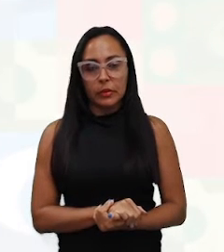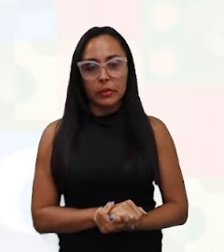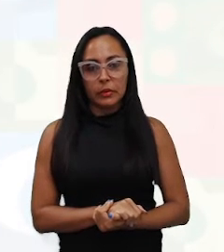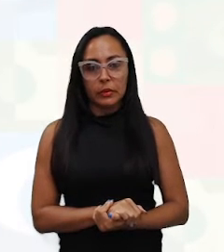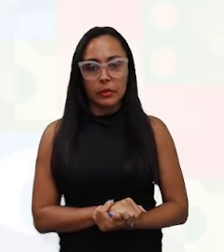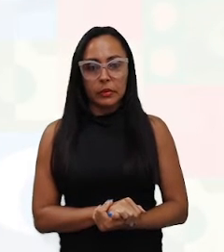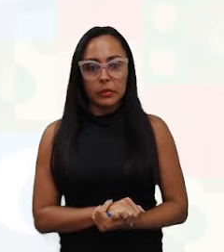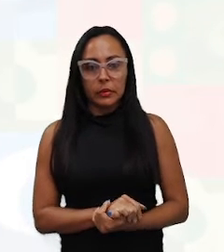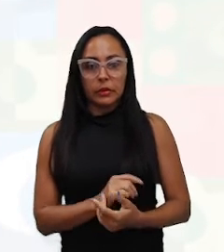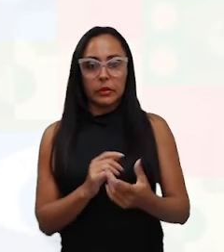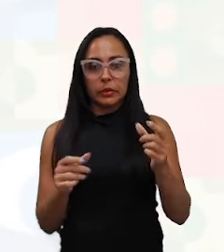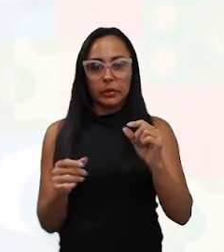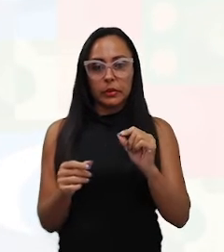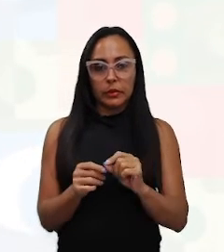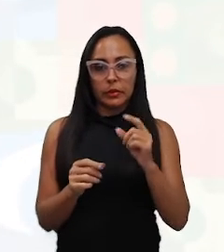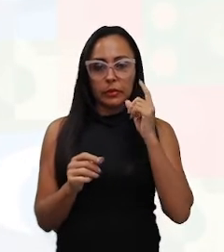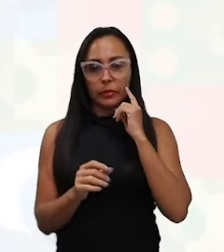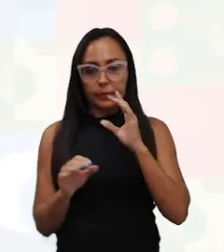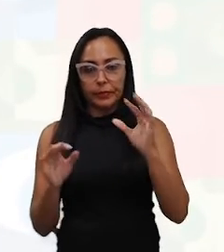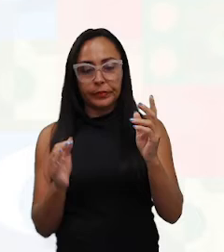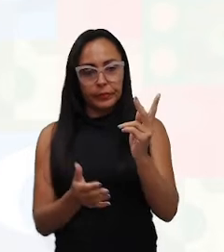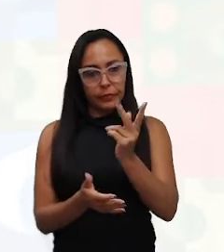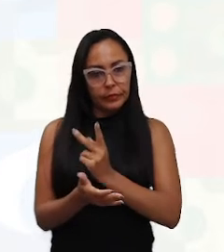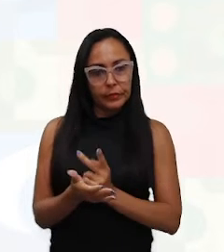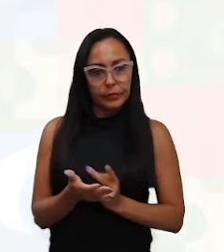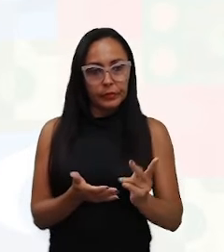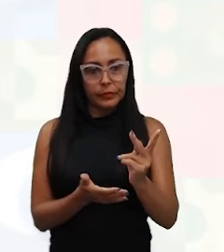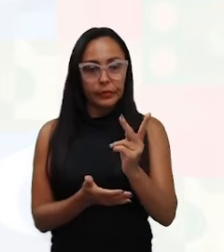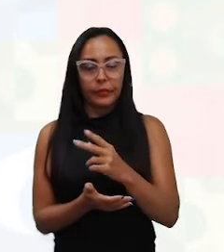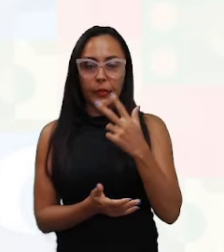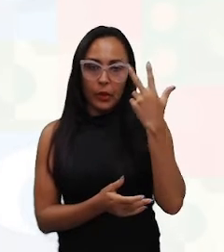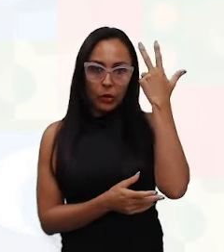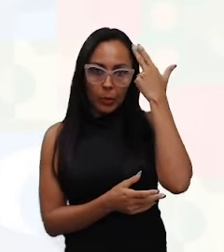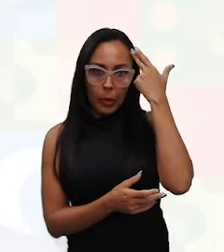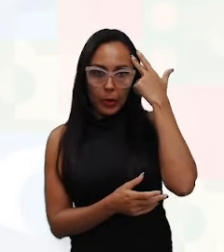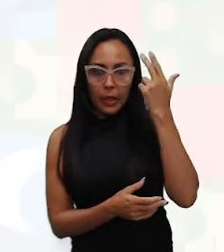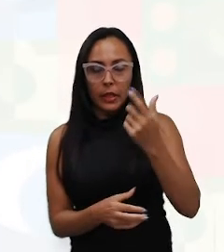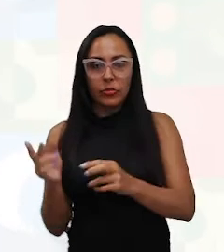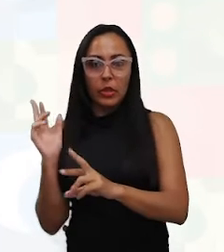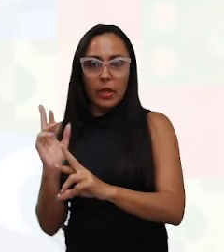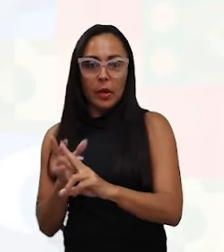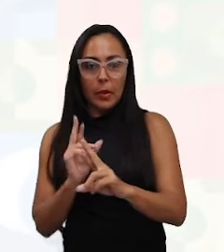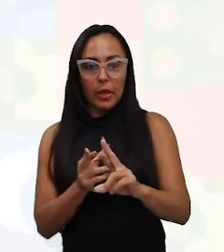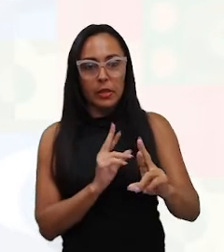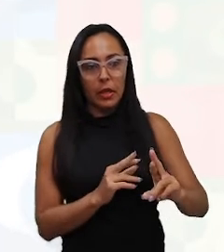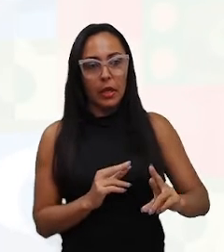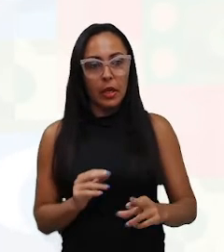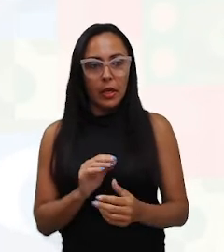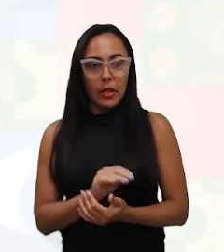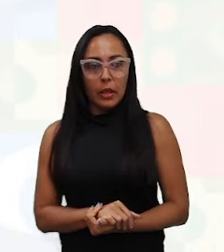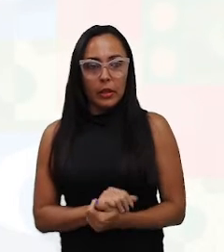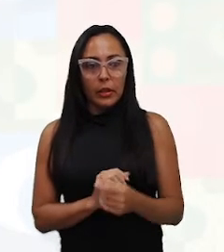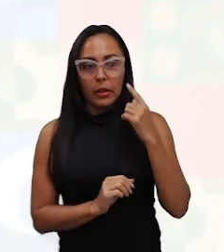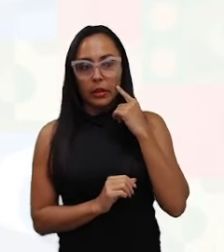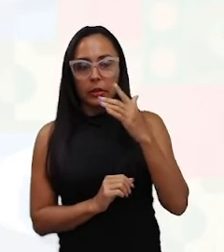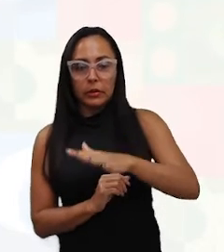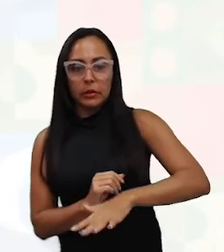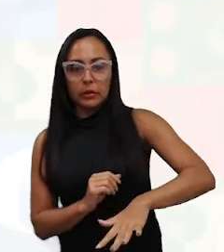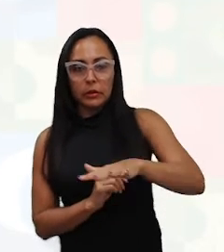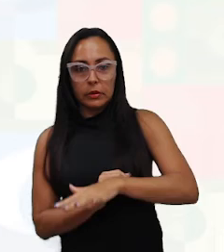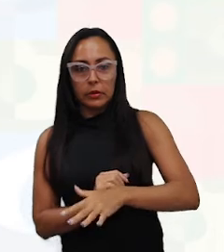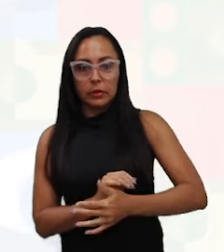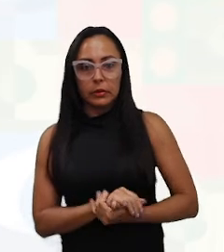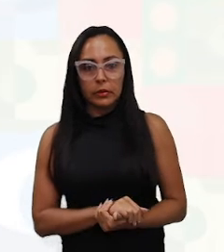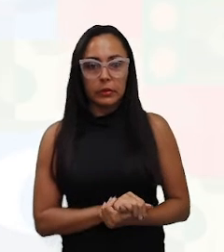Quando a gente faz o desenho com um ponto de fuga, né, geralmente a gente representa casas, vistas internas de ambiente.